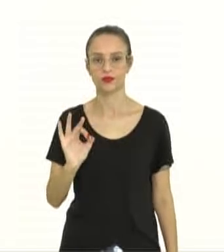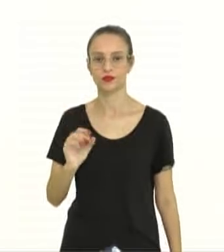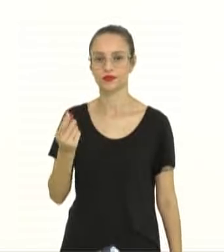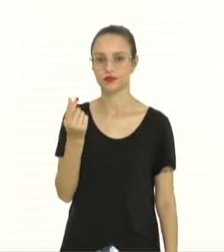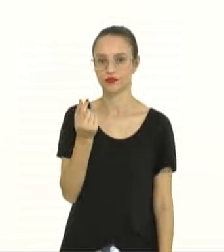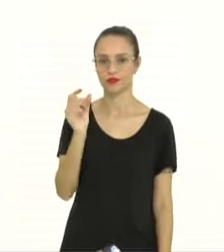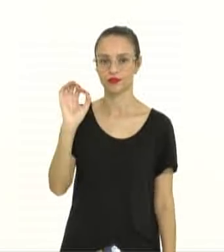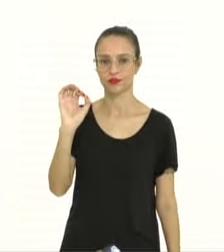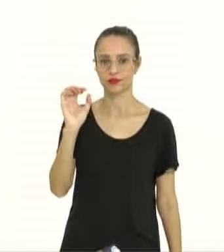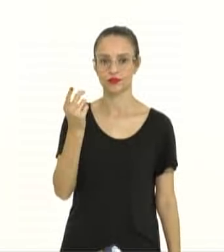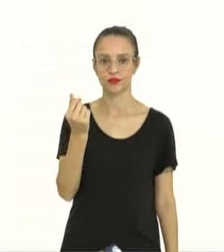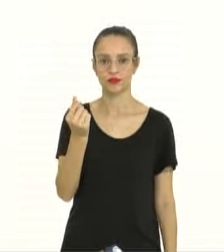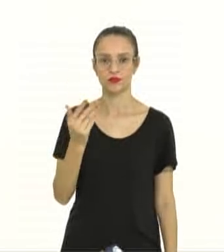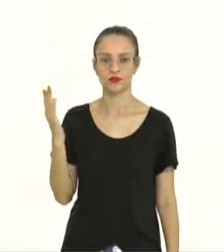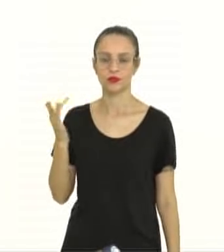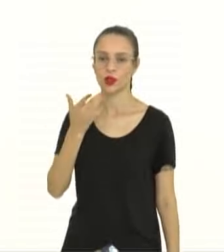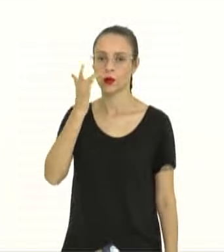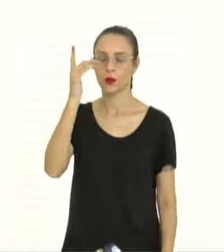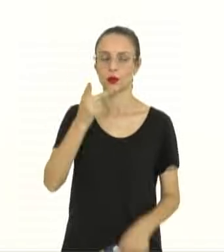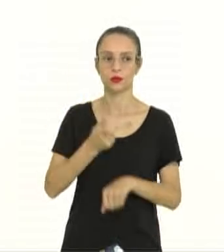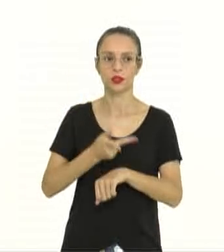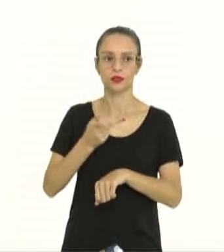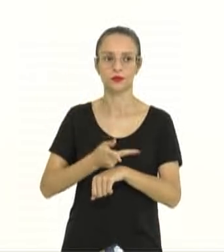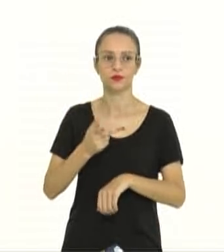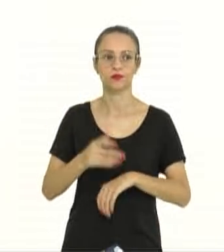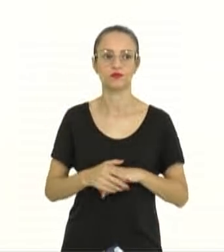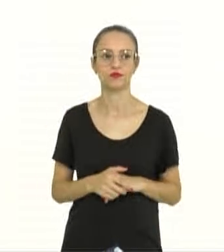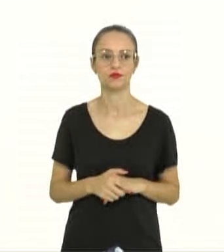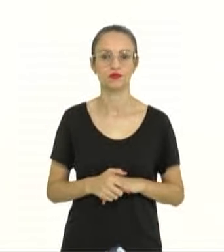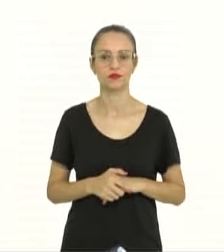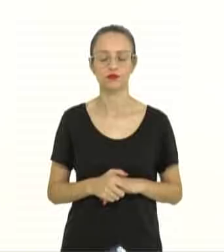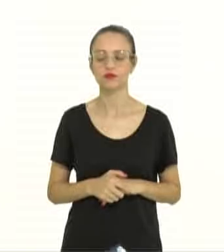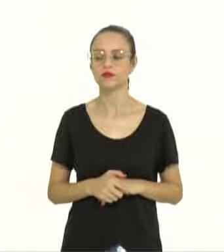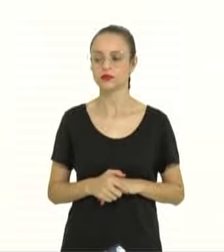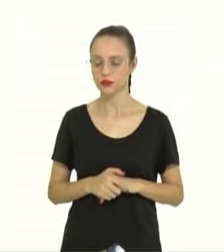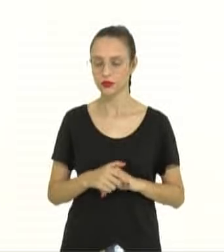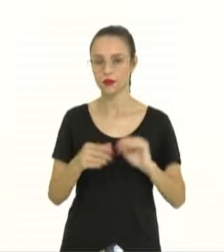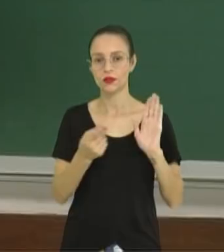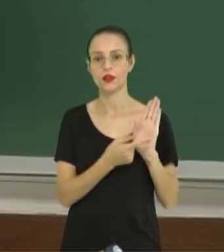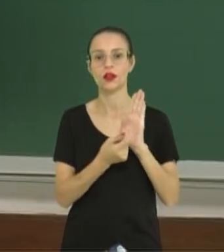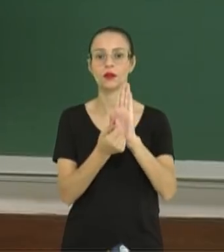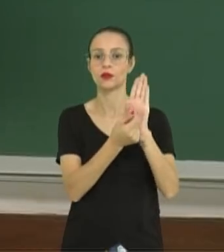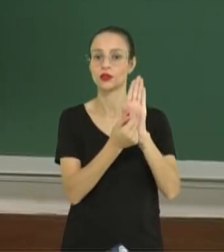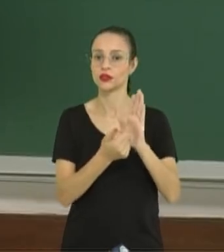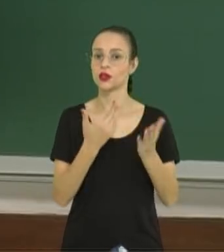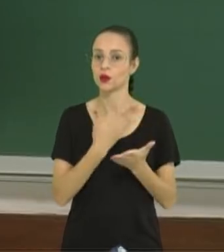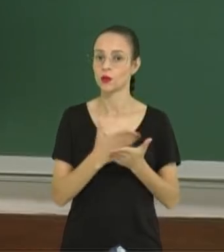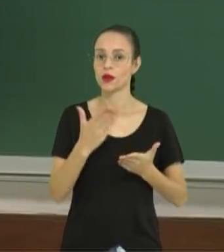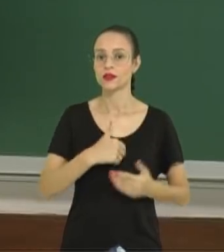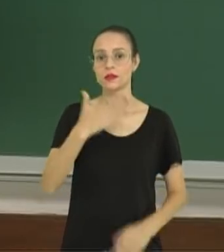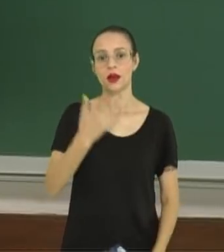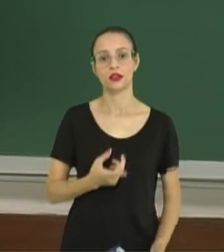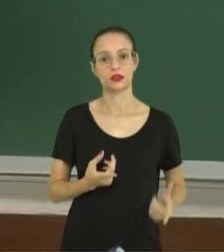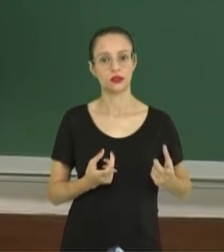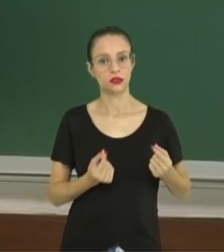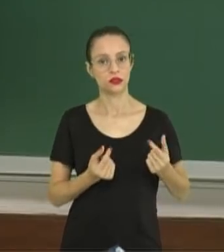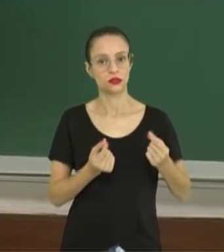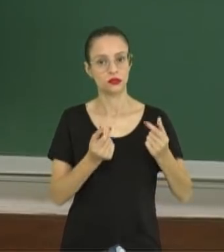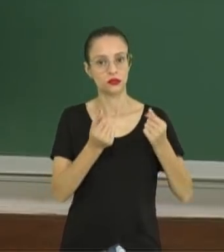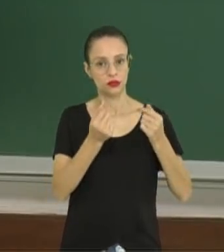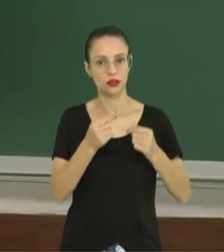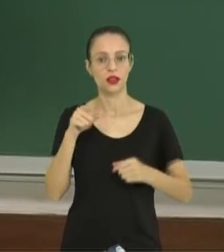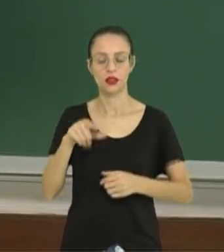Metais preciosos, aí, moeda de ouro, prata, tinha os seus valores. A burguesia passa a acumular mais riqueza, e a gente já entra num